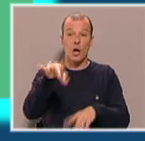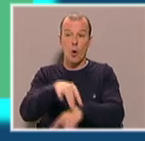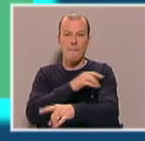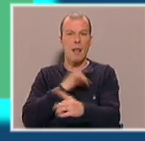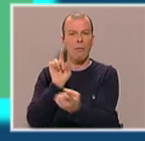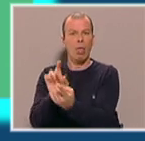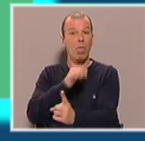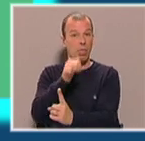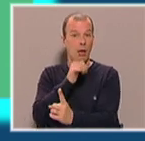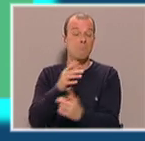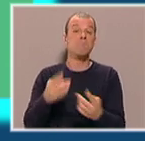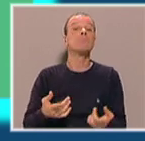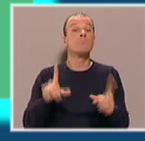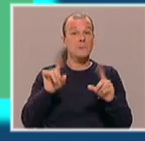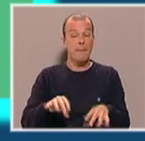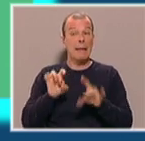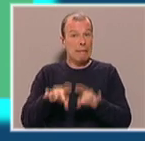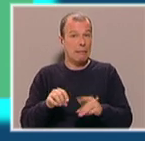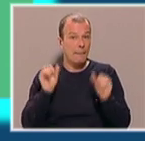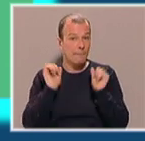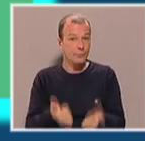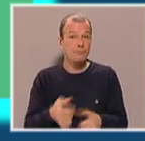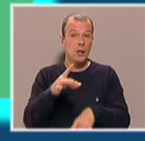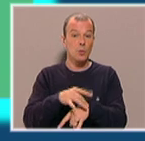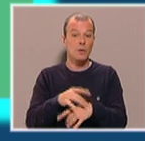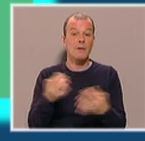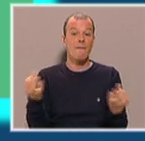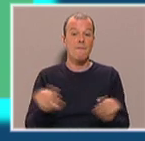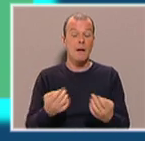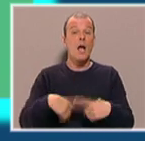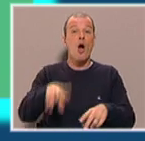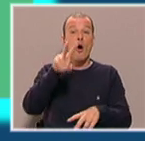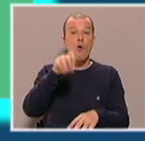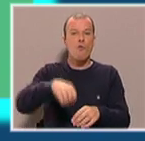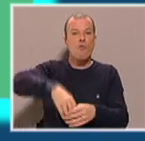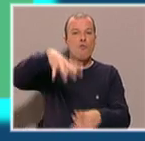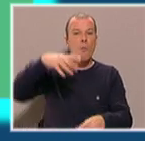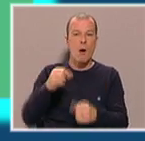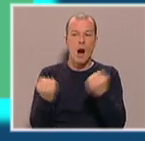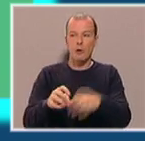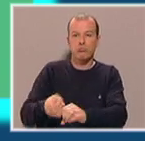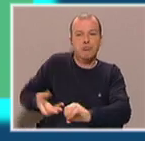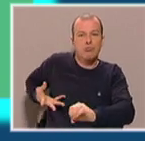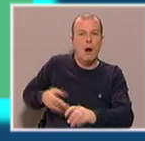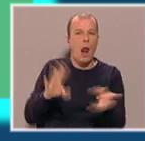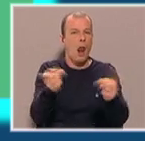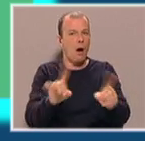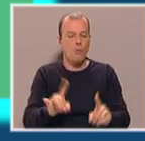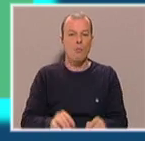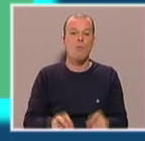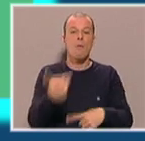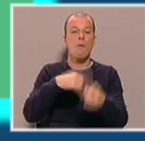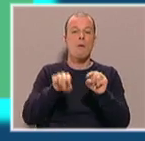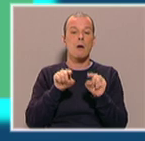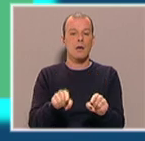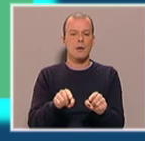com alguma regularidade também previne. O fumo libertado pelos carros? Não, claro que não. Aqui,